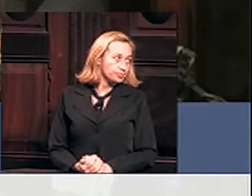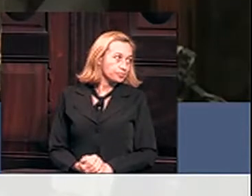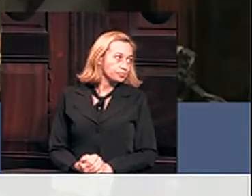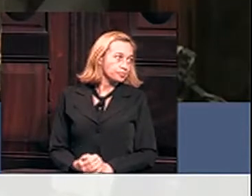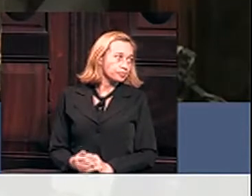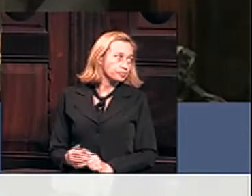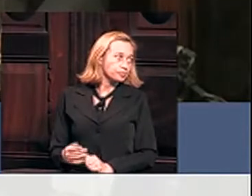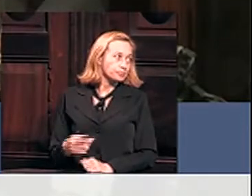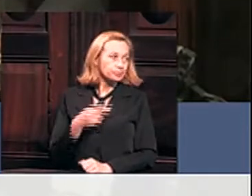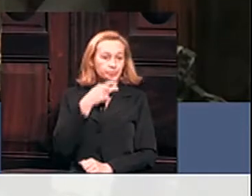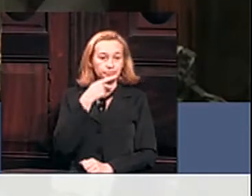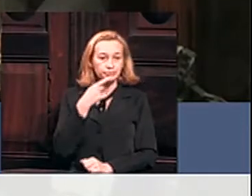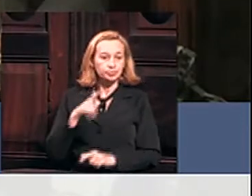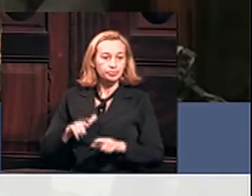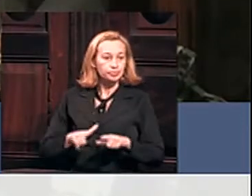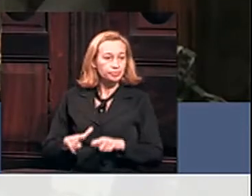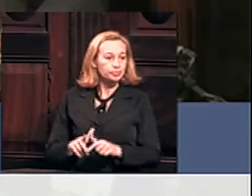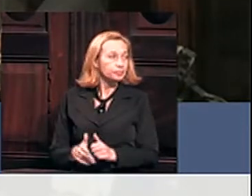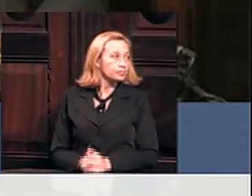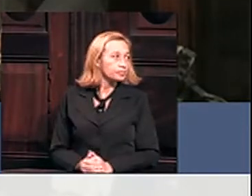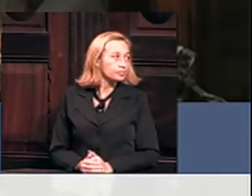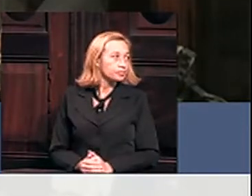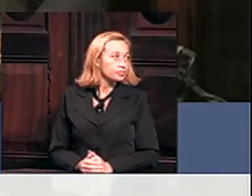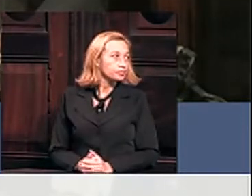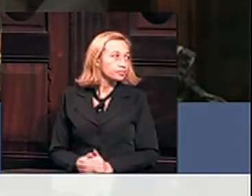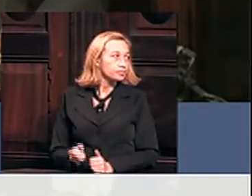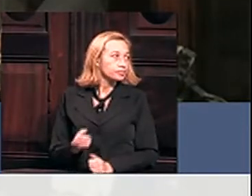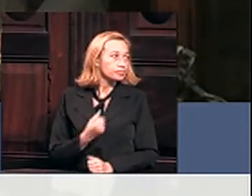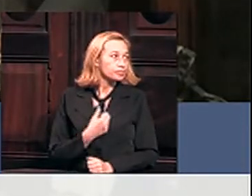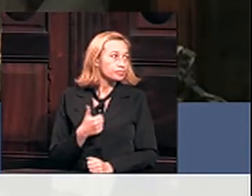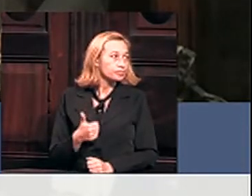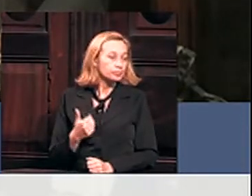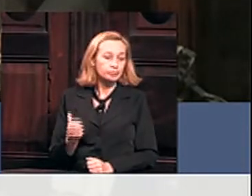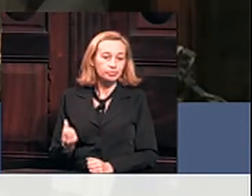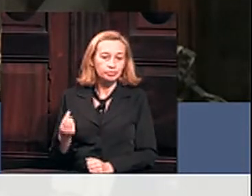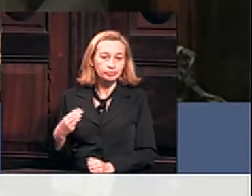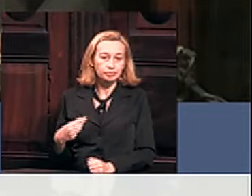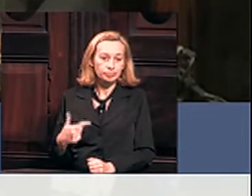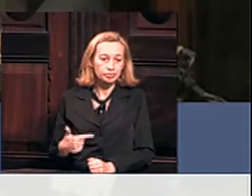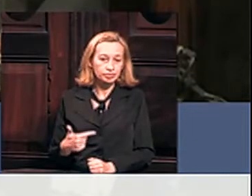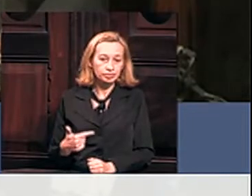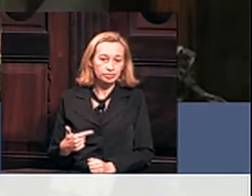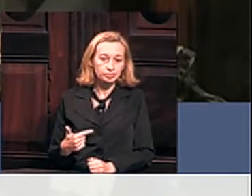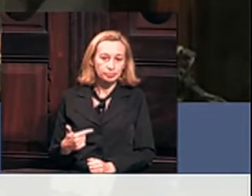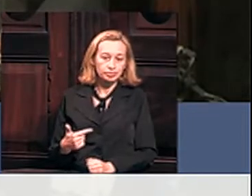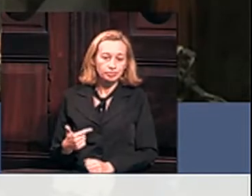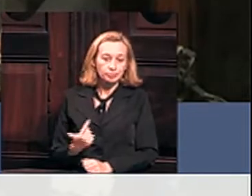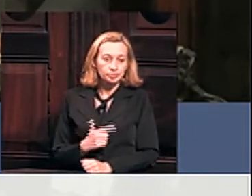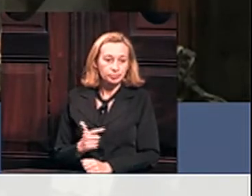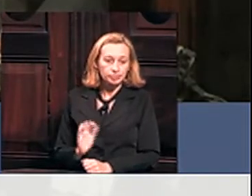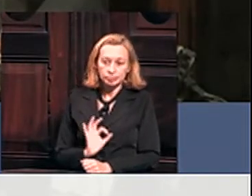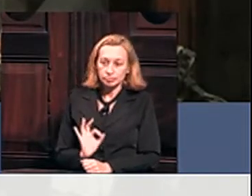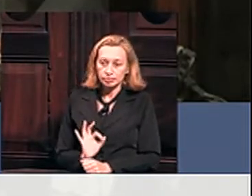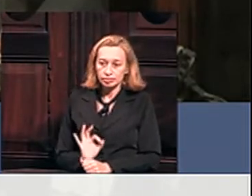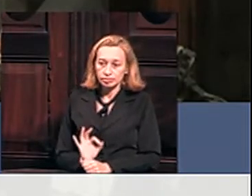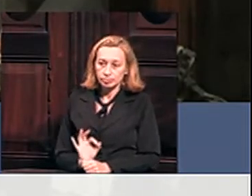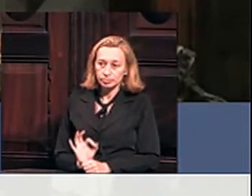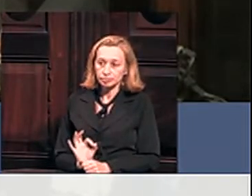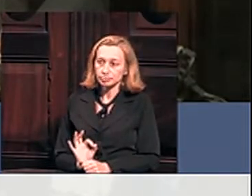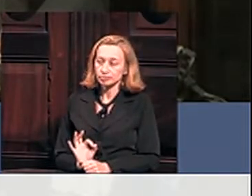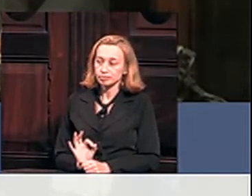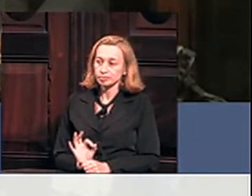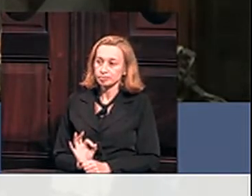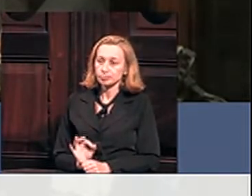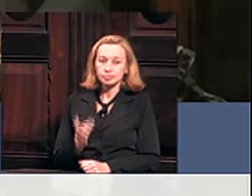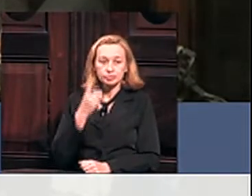emenda número 62. Está prejudicada sim ou não? Mantém um destaque, deputado Gilberto.